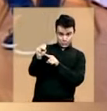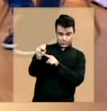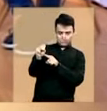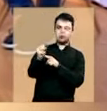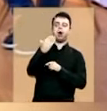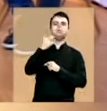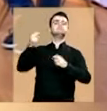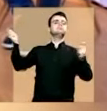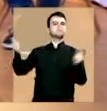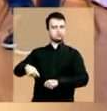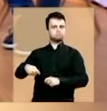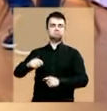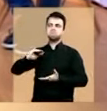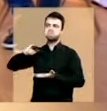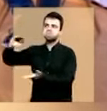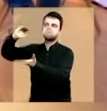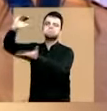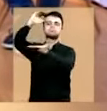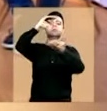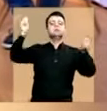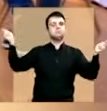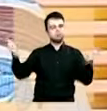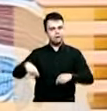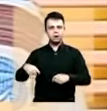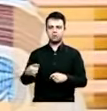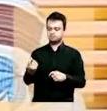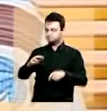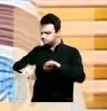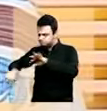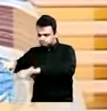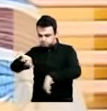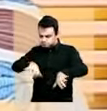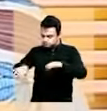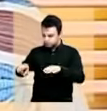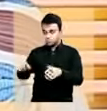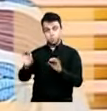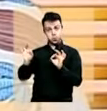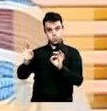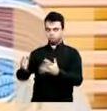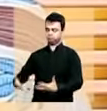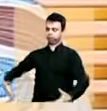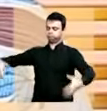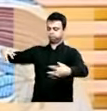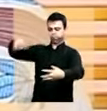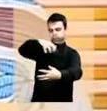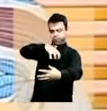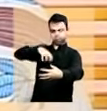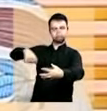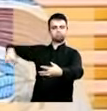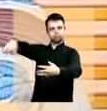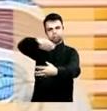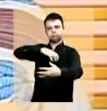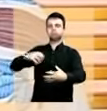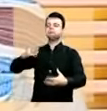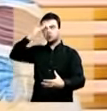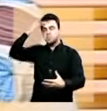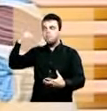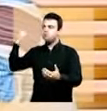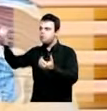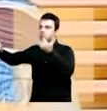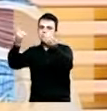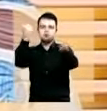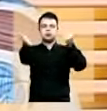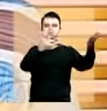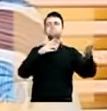58 toneladas, sim, aproveitam. Os melhores, a gente monta as cestas, né? Sim, legal. Para a população.